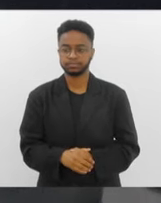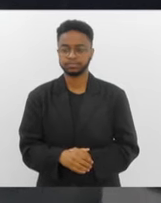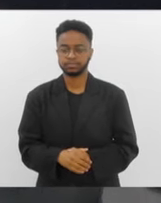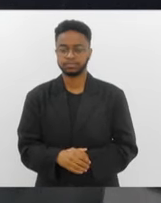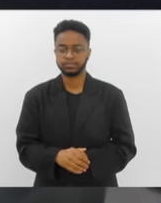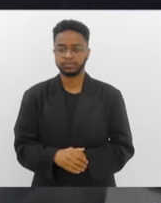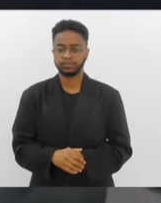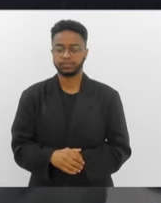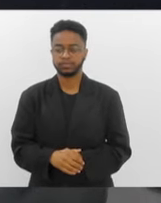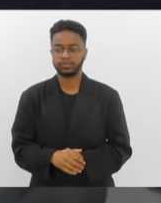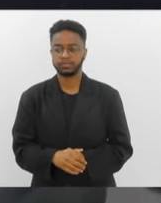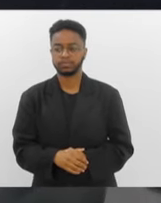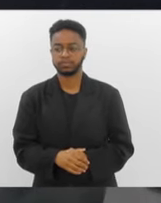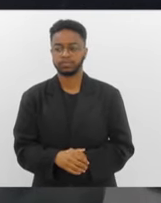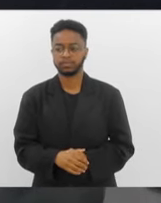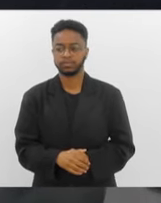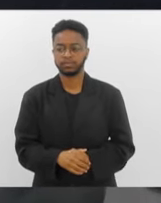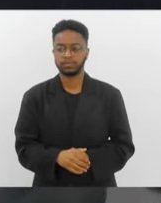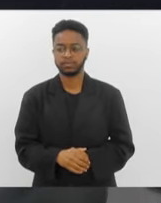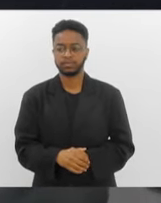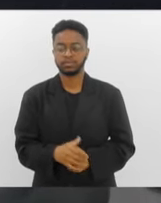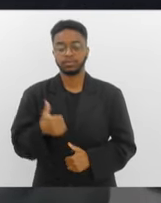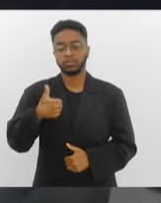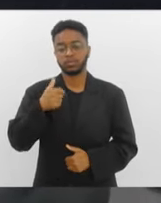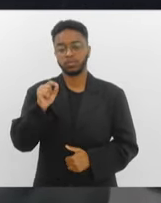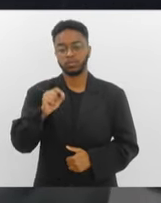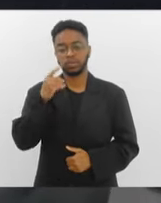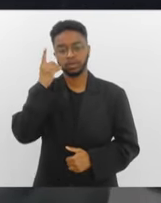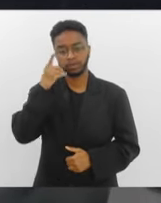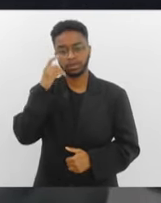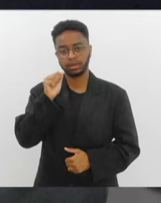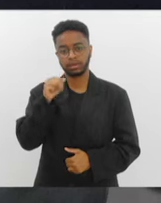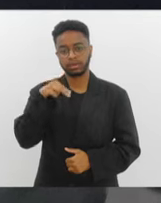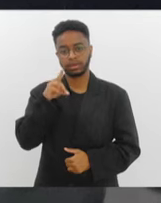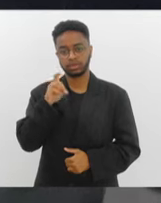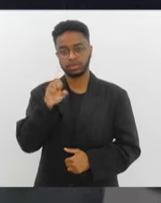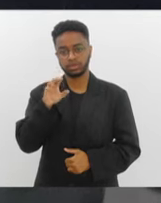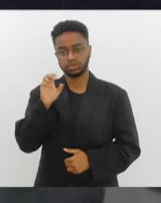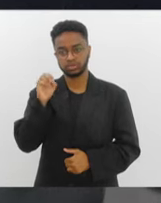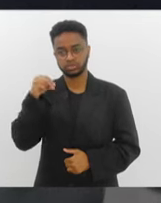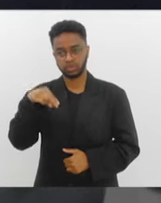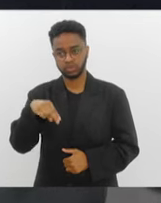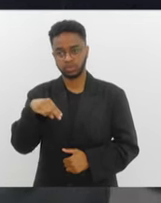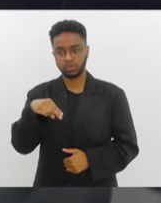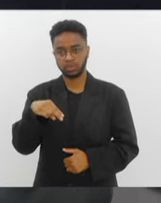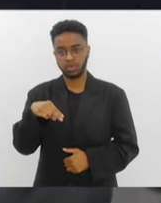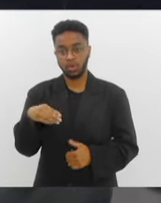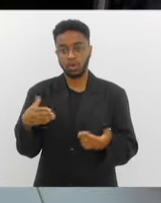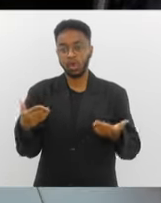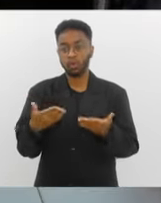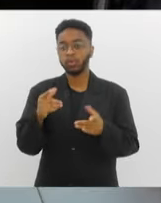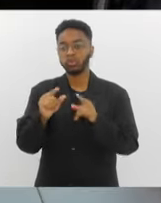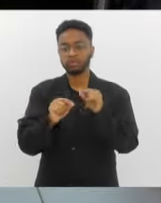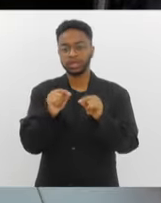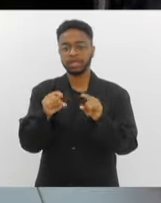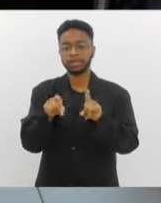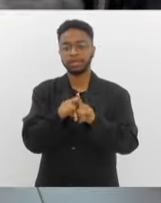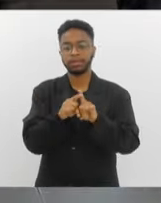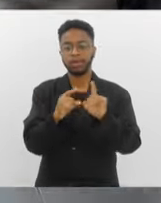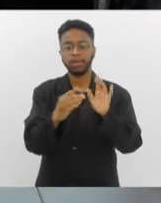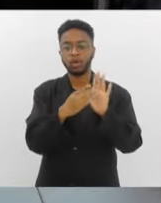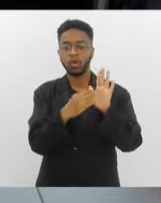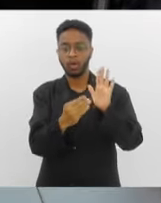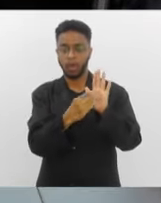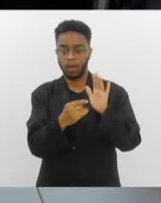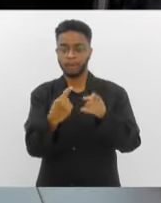Primeiro, é que o deputado Anderson Moraes, a partir de hoje, é dublê também, né?